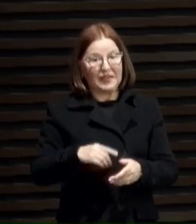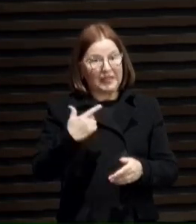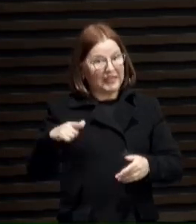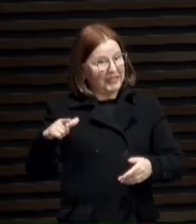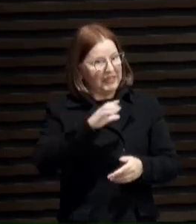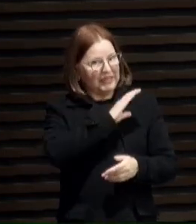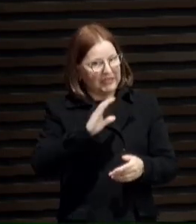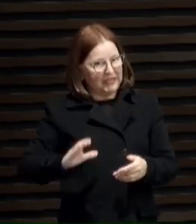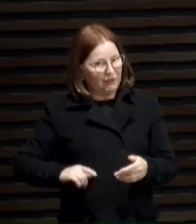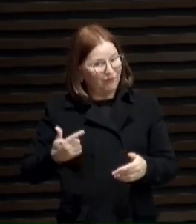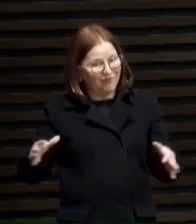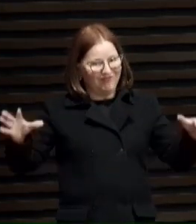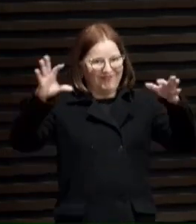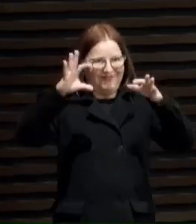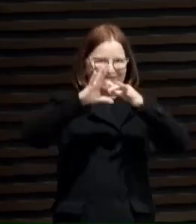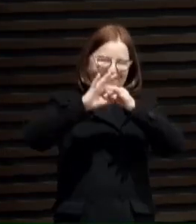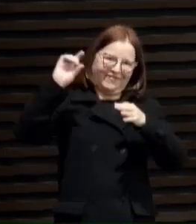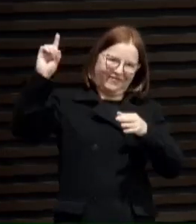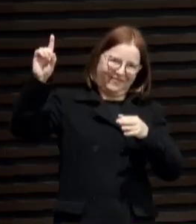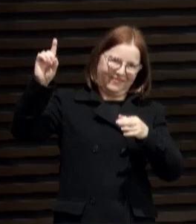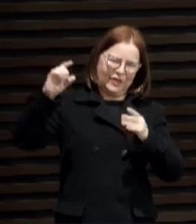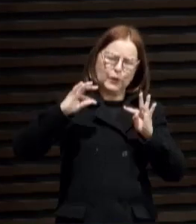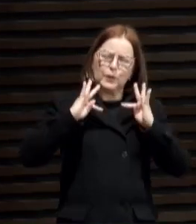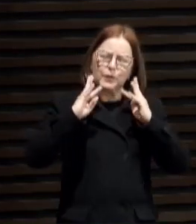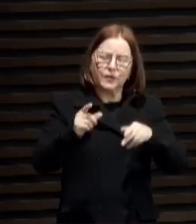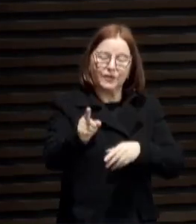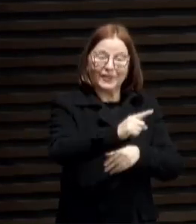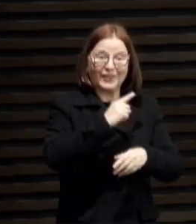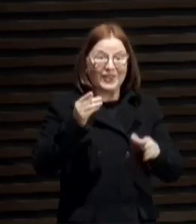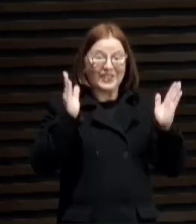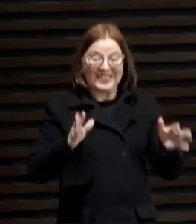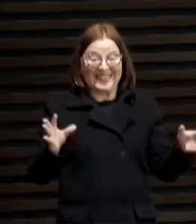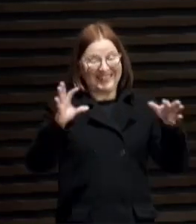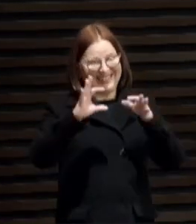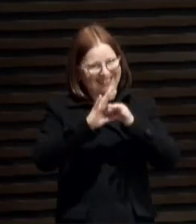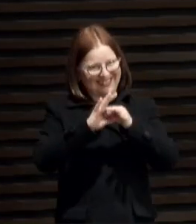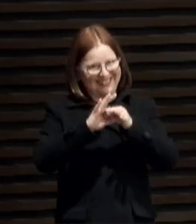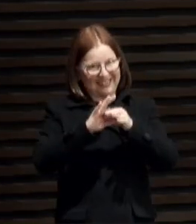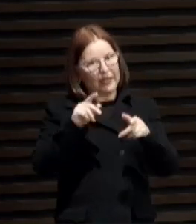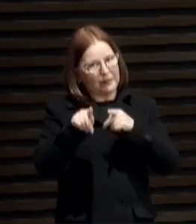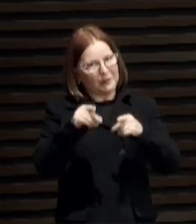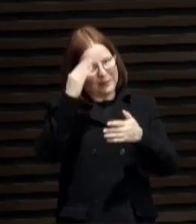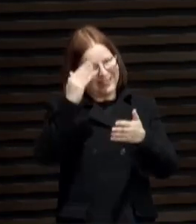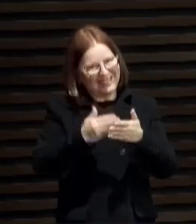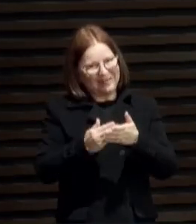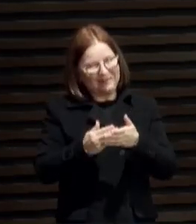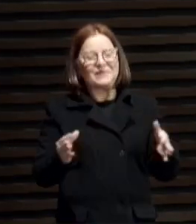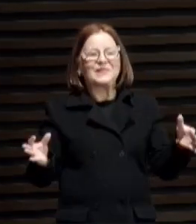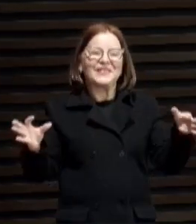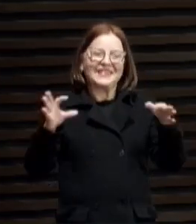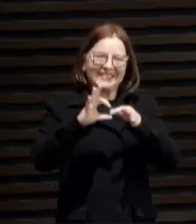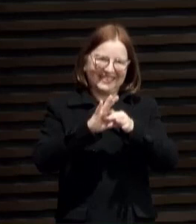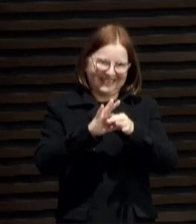há reconciliação. Todos nós fomos reconciliados, aqueles que creem,